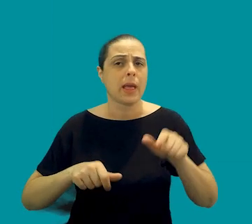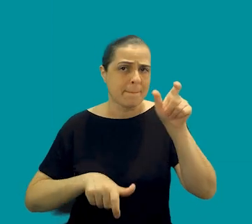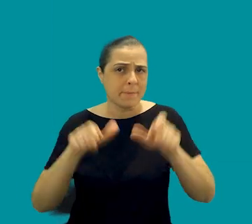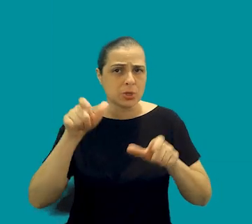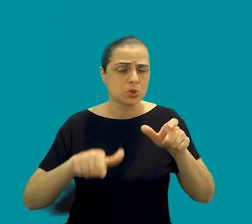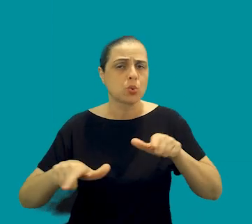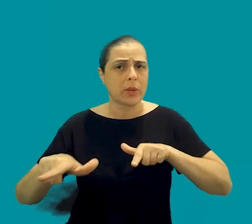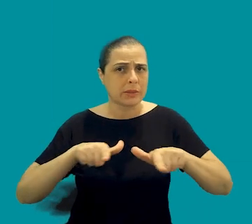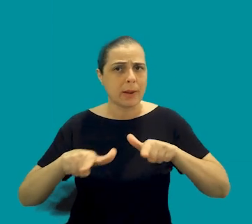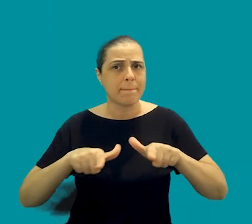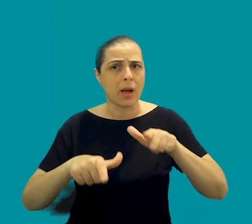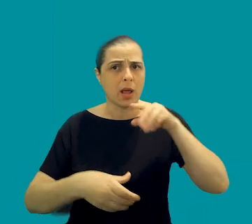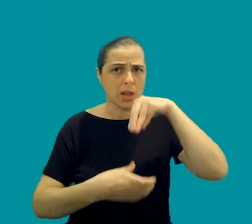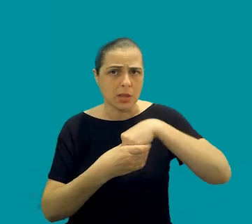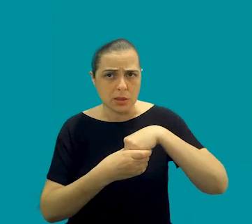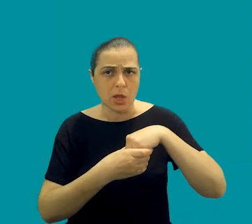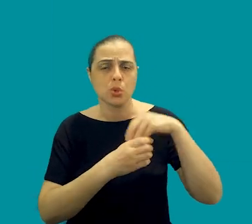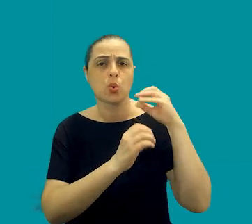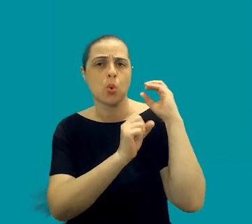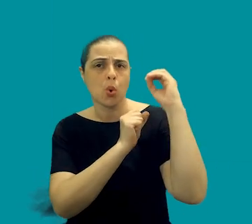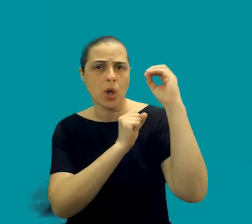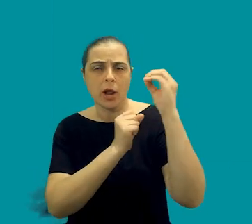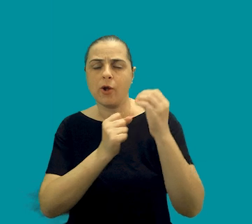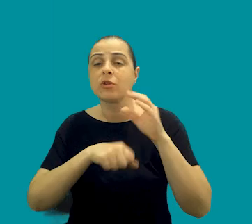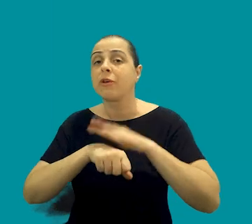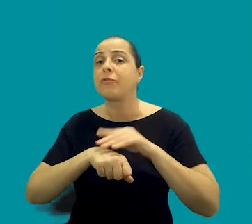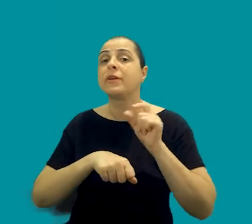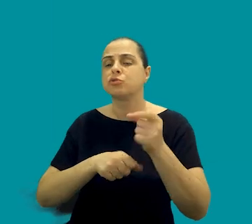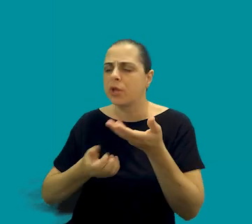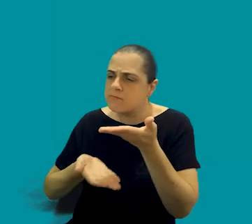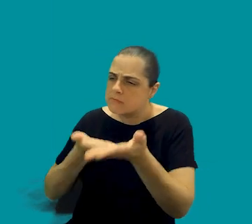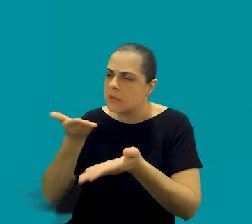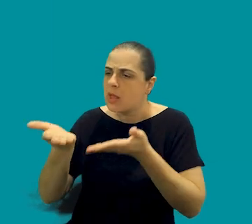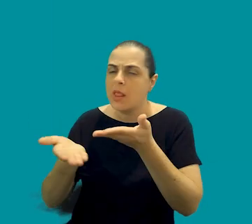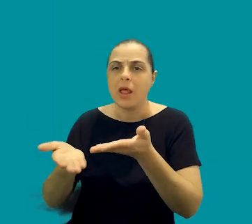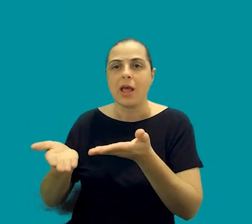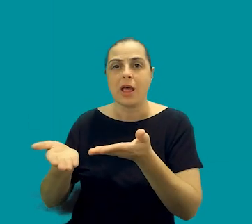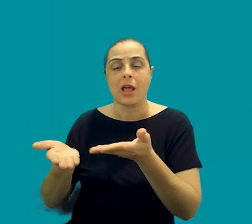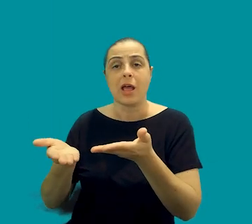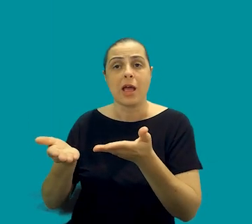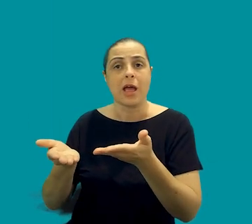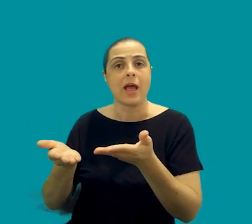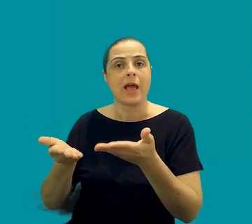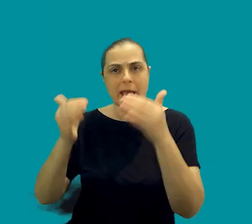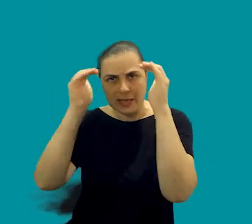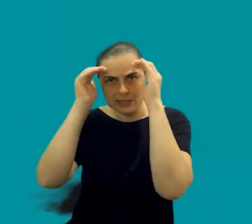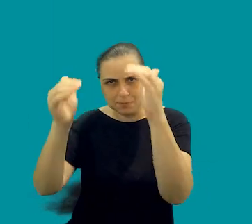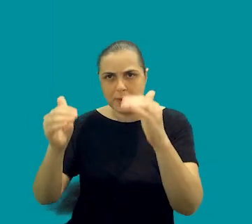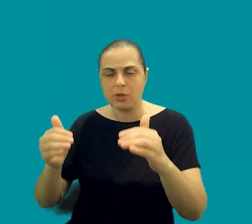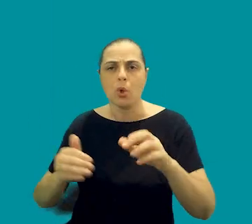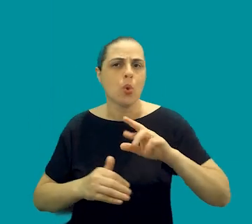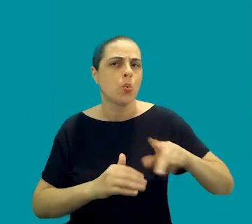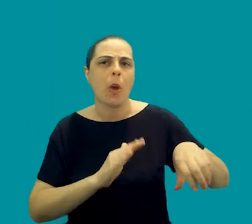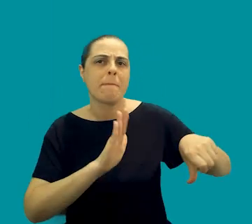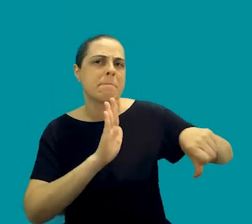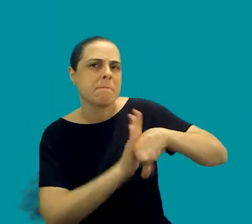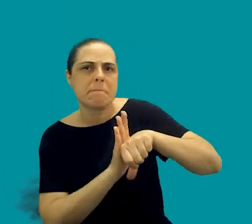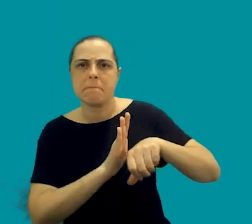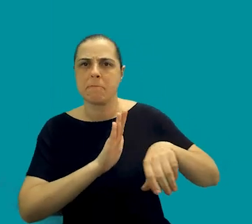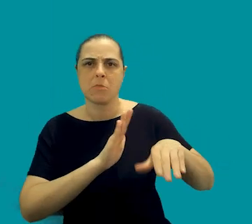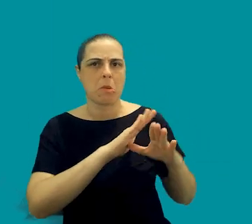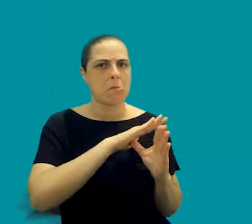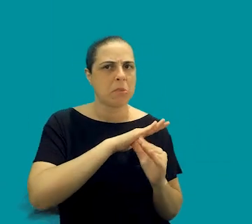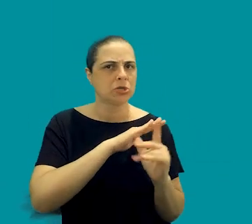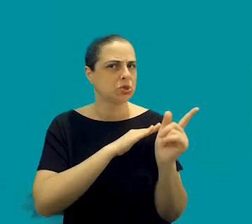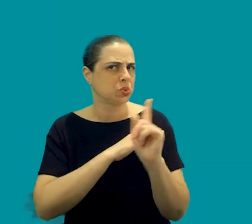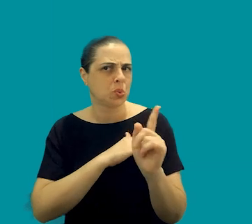e é voz corrente, falar, eu sou tratado como uma pessoa, não sou tratado como diferente, como bandido, como ladrão, como um moleque de